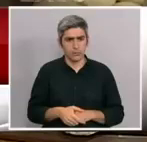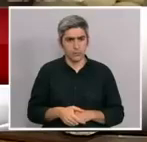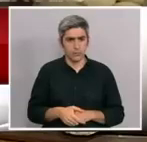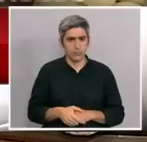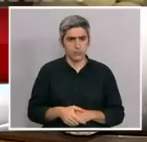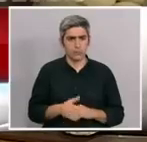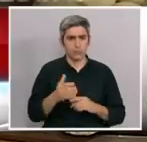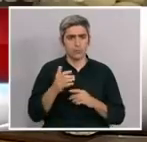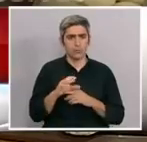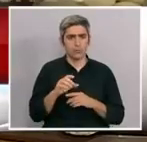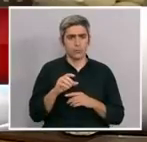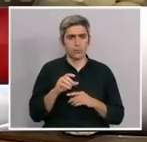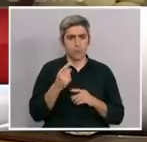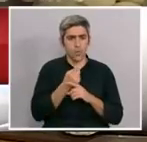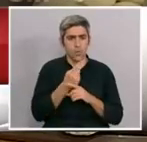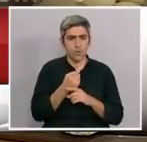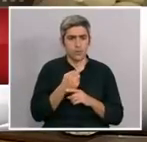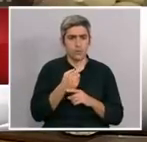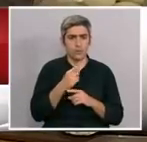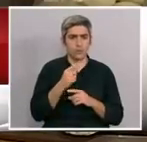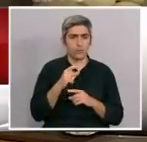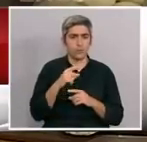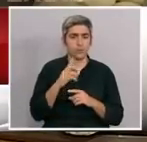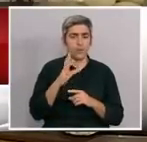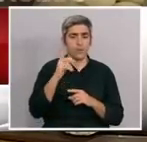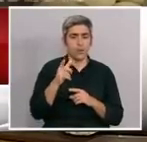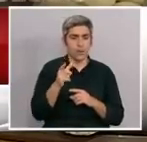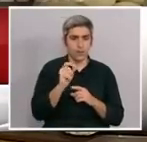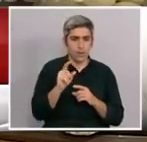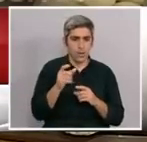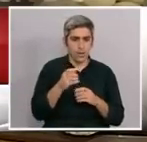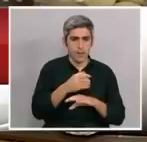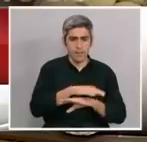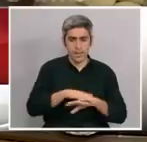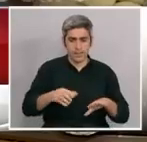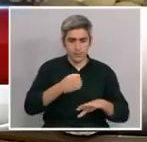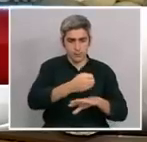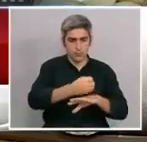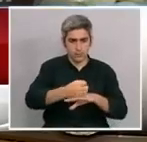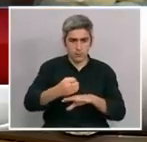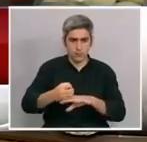punha as coisas que a gente ao outro dia tinha que comer, punha logo em cima da mesa.